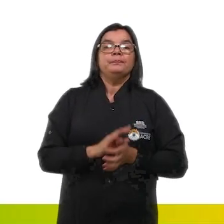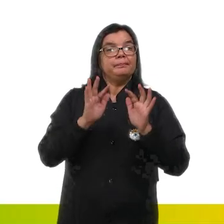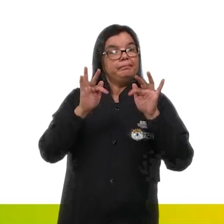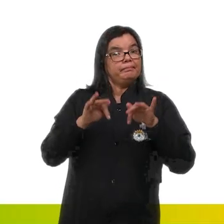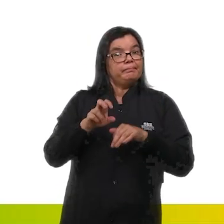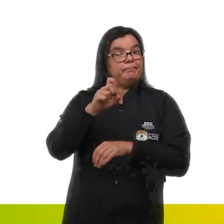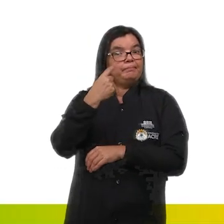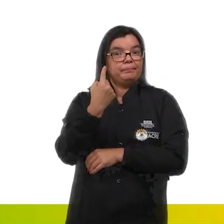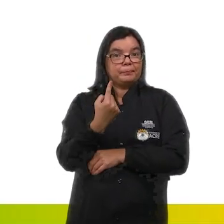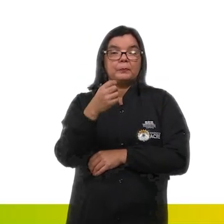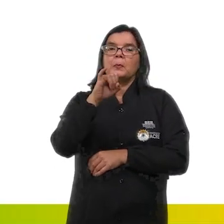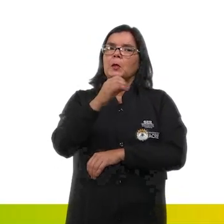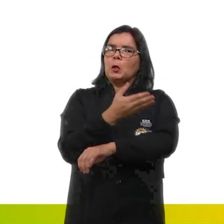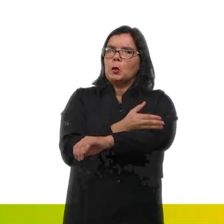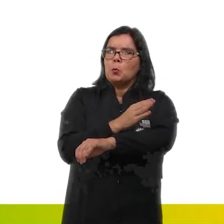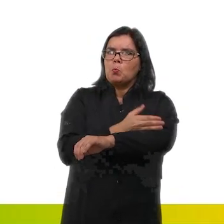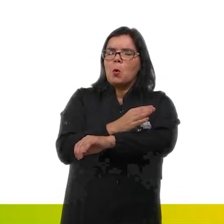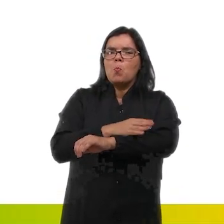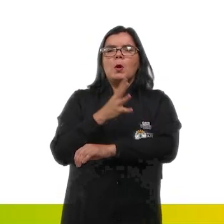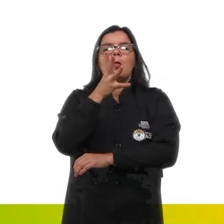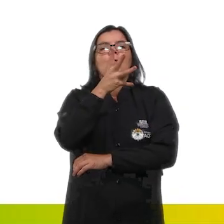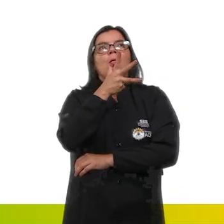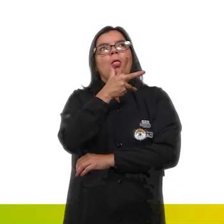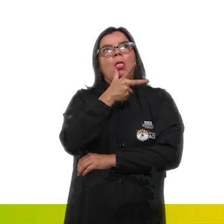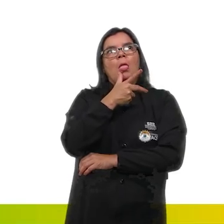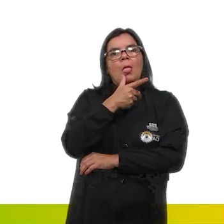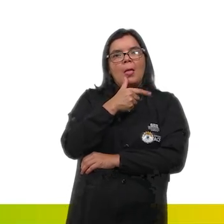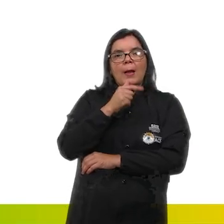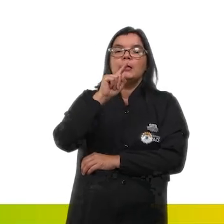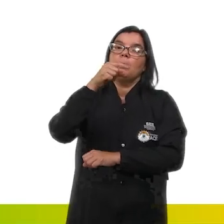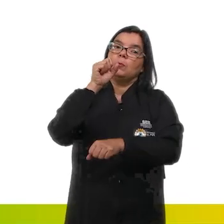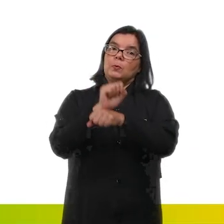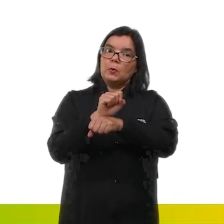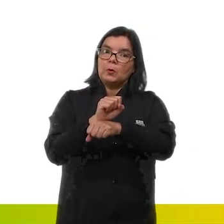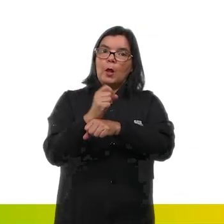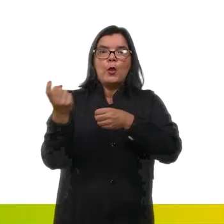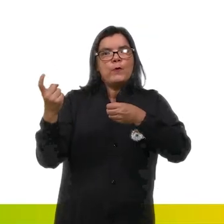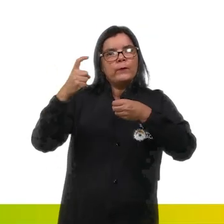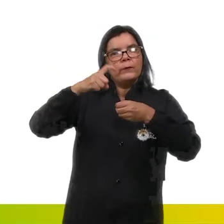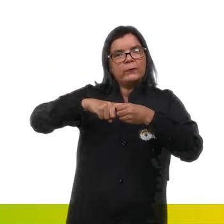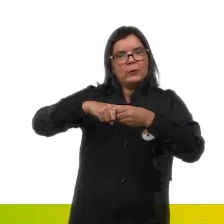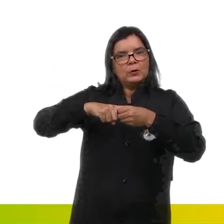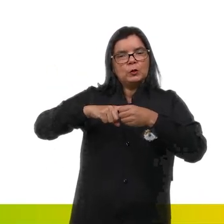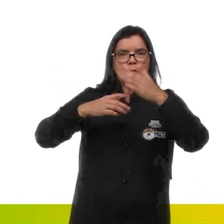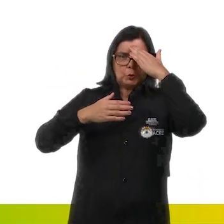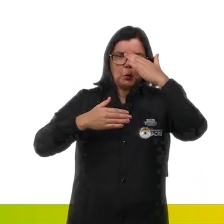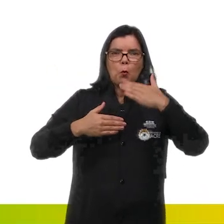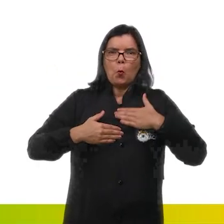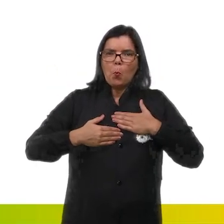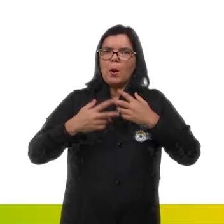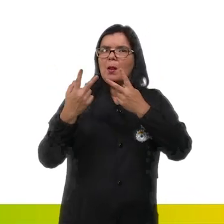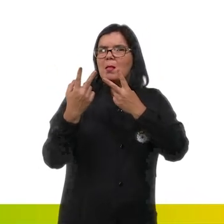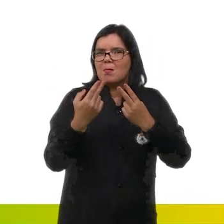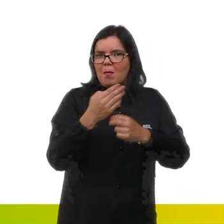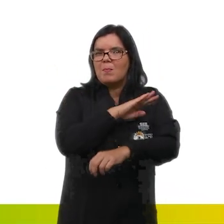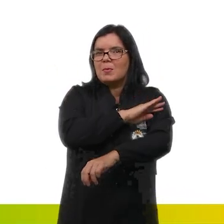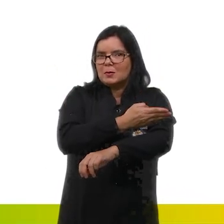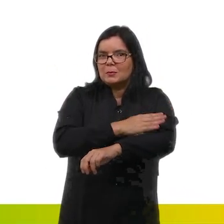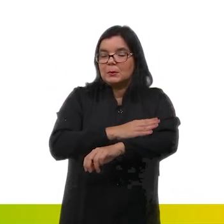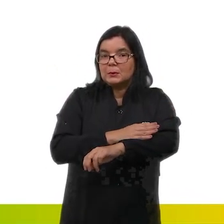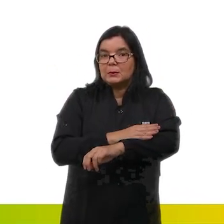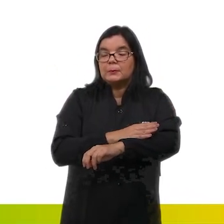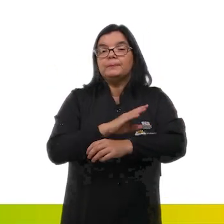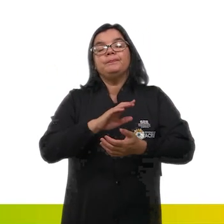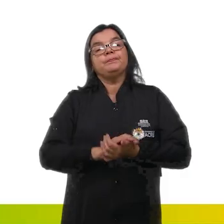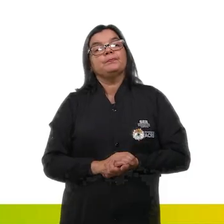finalizar. Se você treinar por muito tempo e depois parar e voltar, seu corpo terá memória muscular? Fato